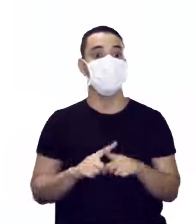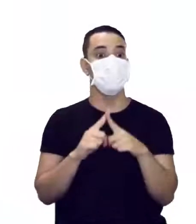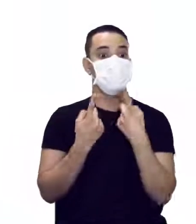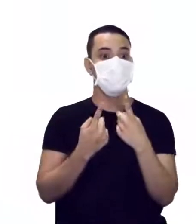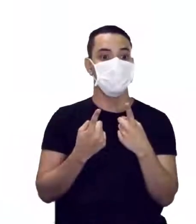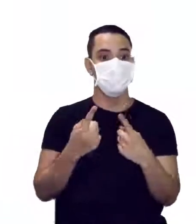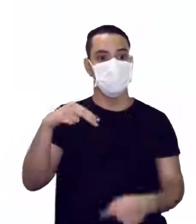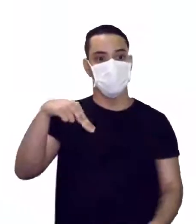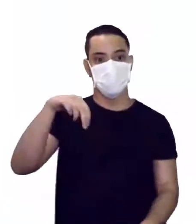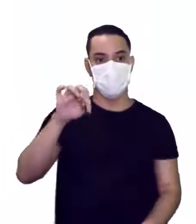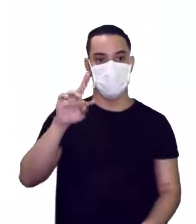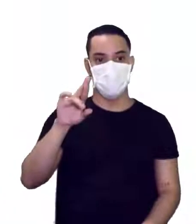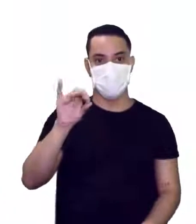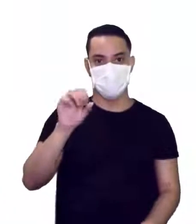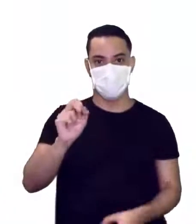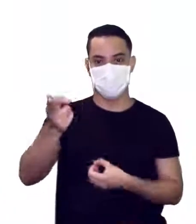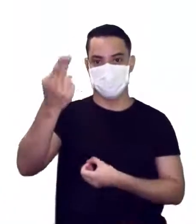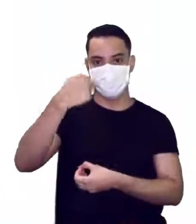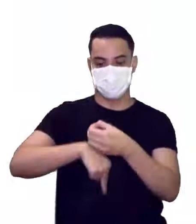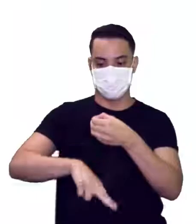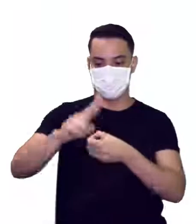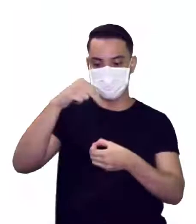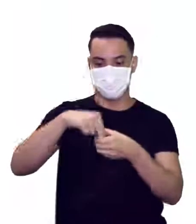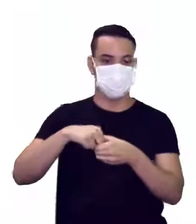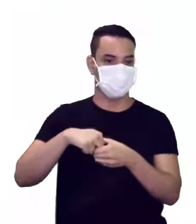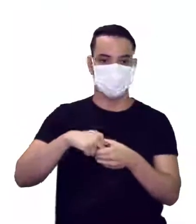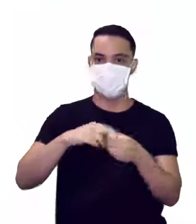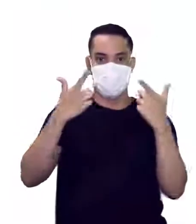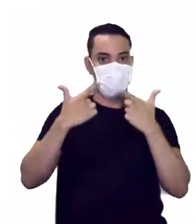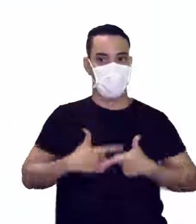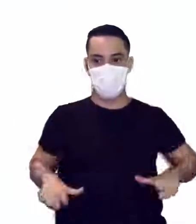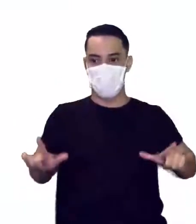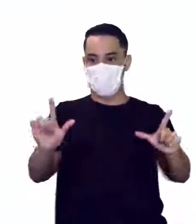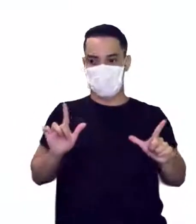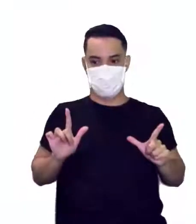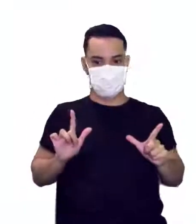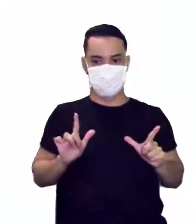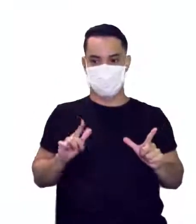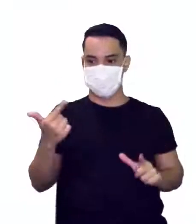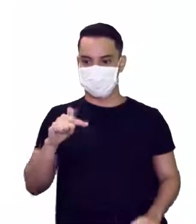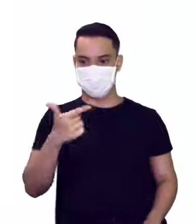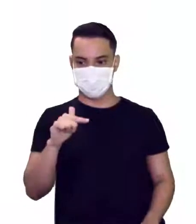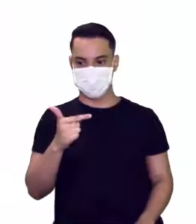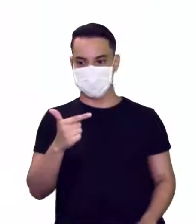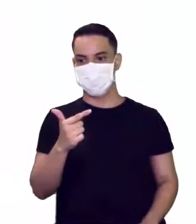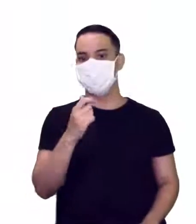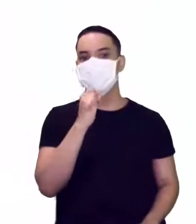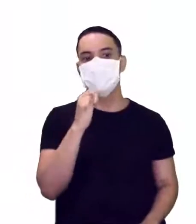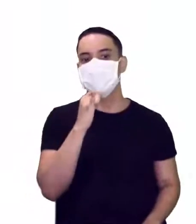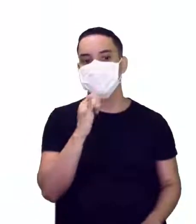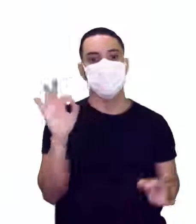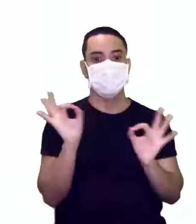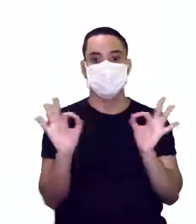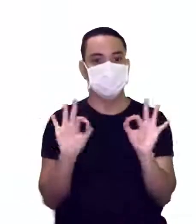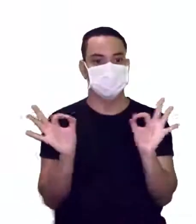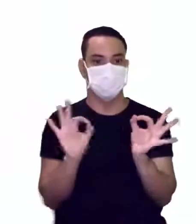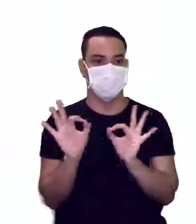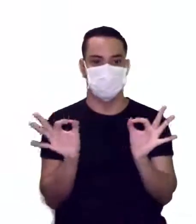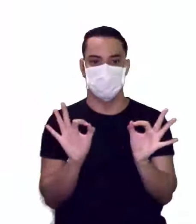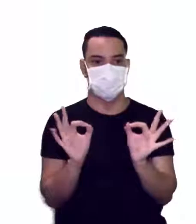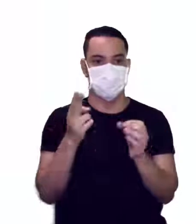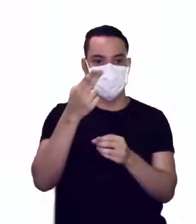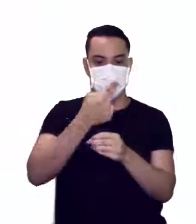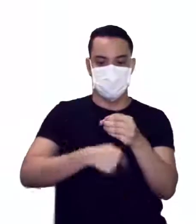nome, nêutrons, tá, gente? Então, a gente pode falar aqui que são os cargas que não são portadores de nada aqui, tá?